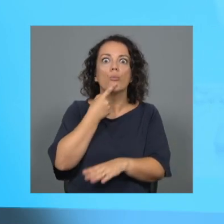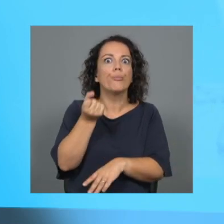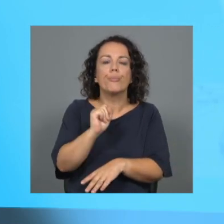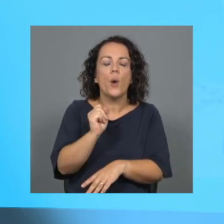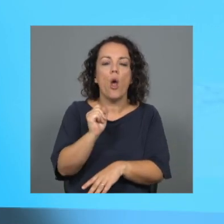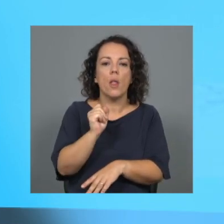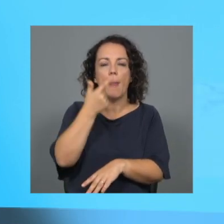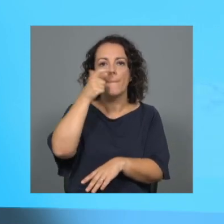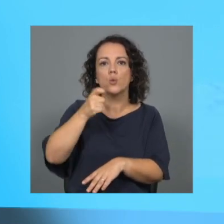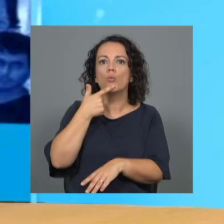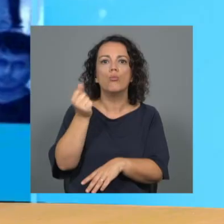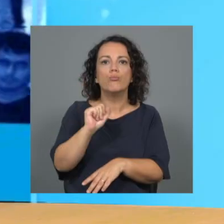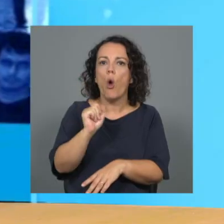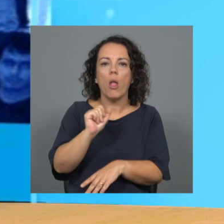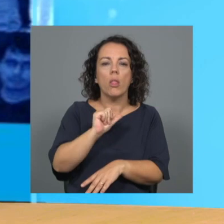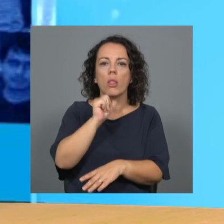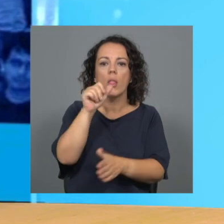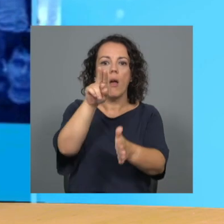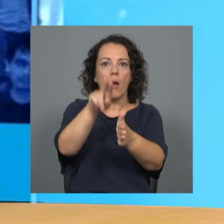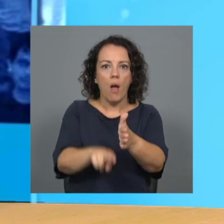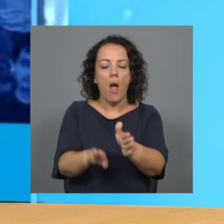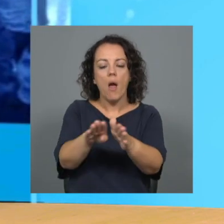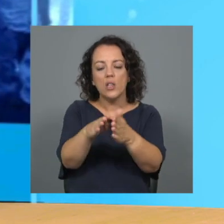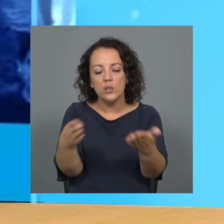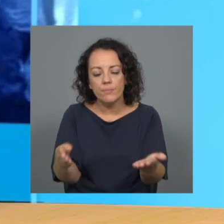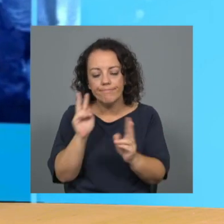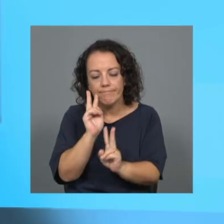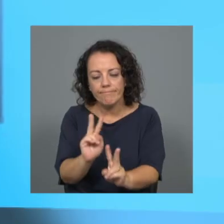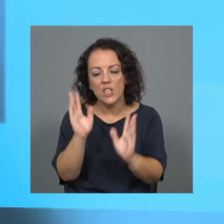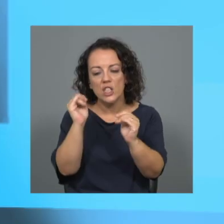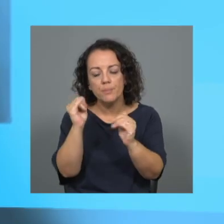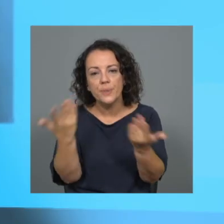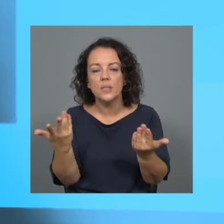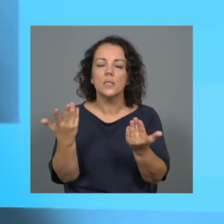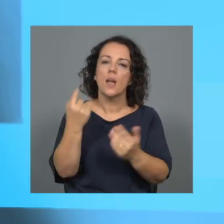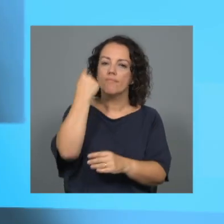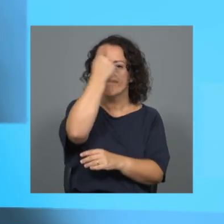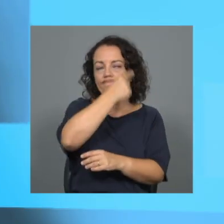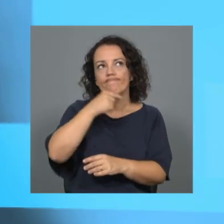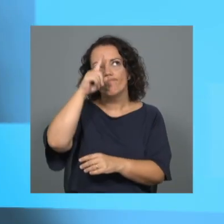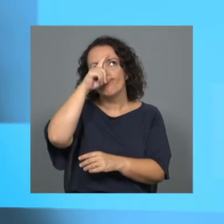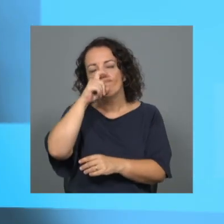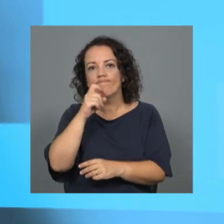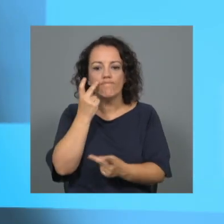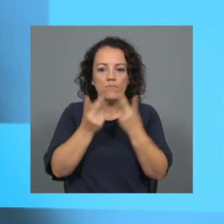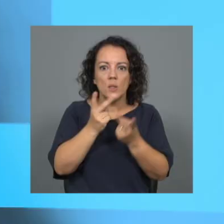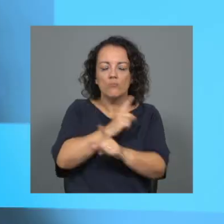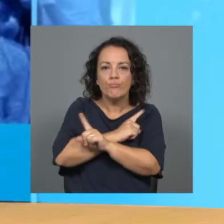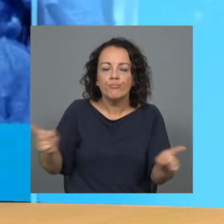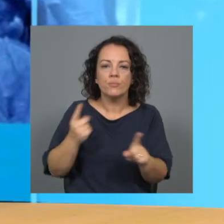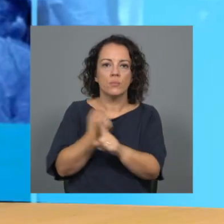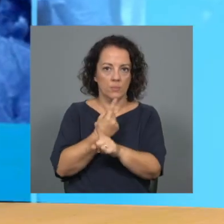podia, as pessoas não podiam abrir as urnas, não se podiam despedir convenientemente, guardar uma última imagem dos seus familiares.